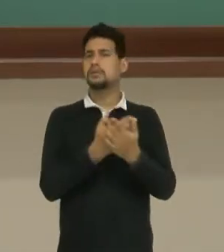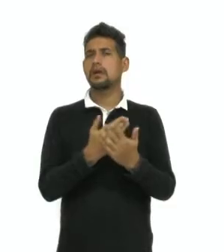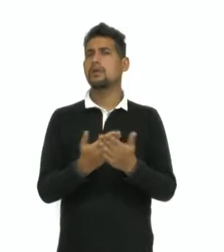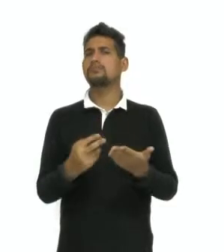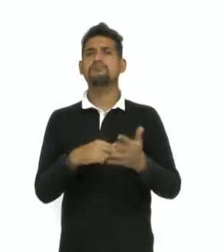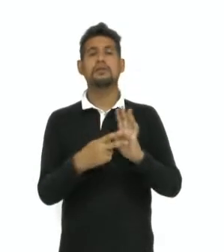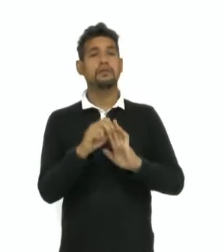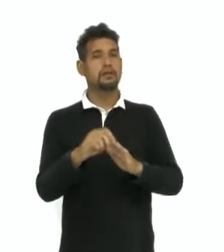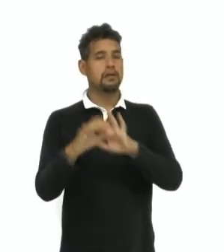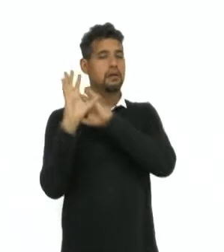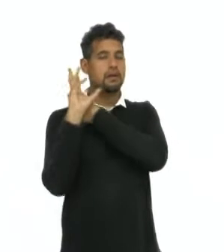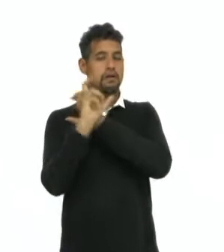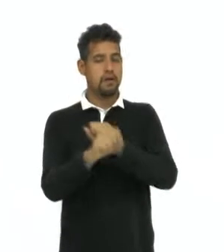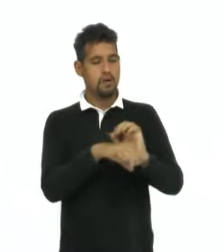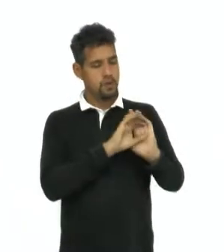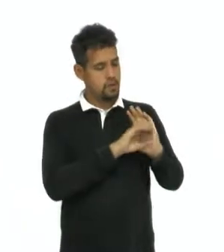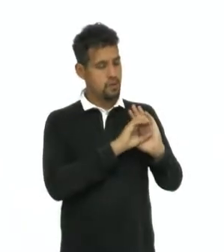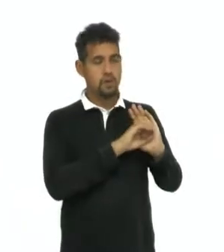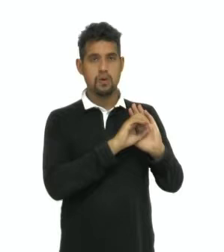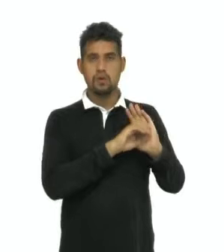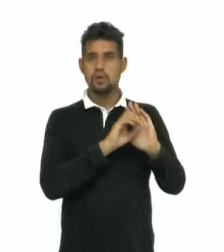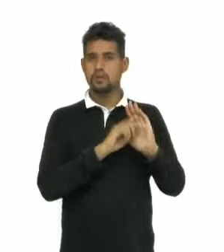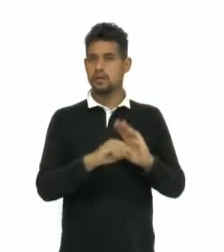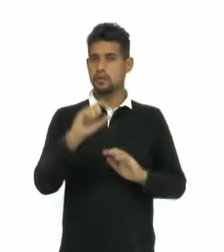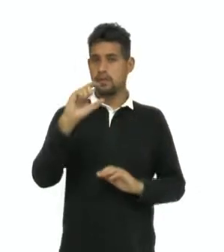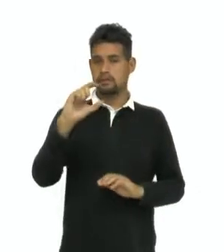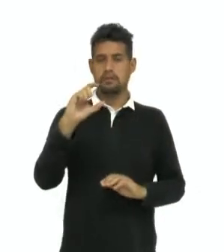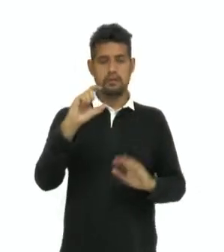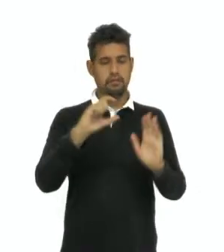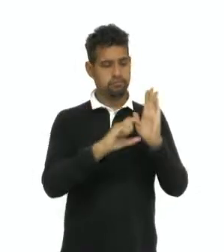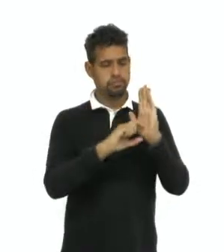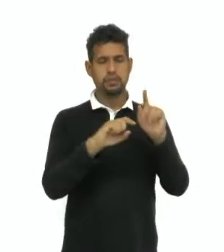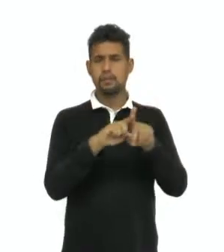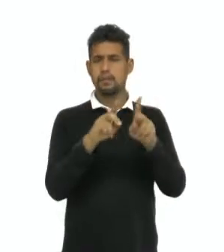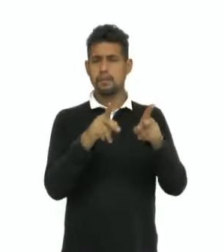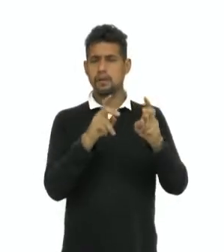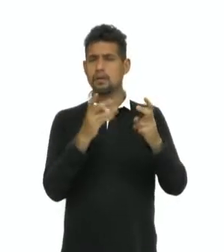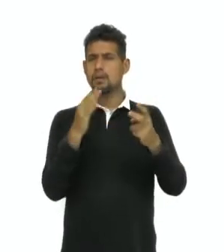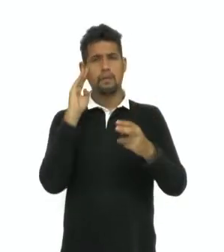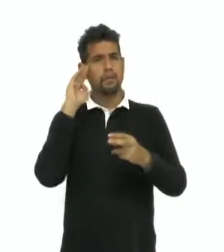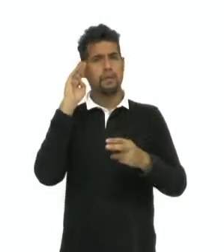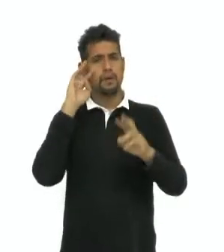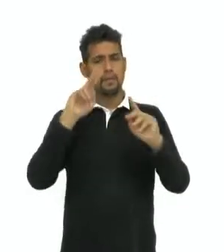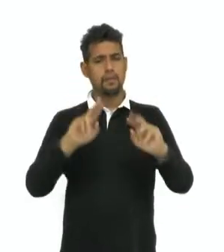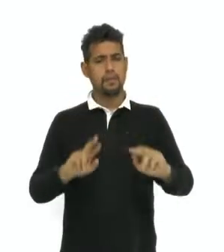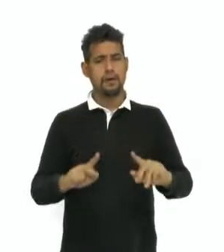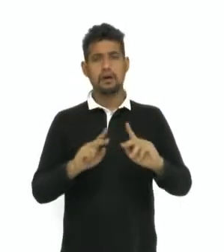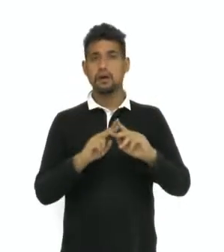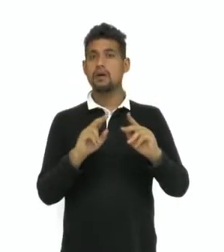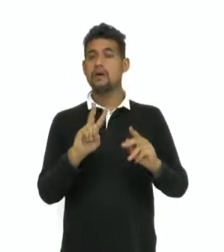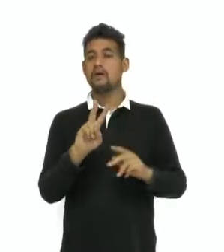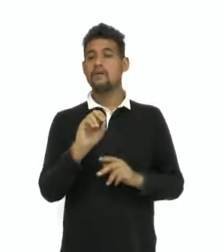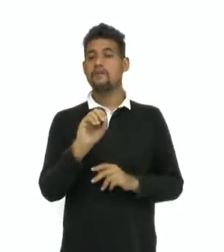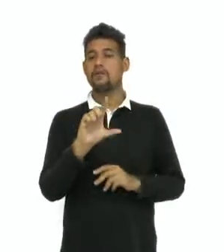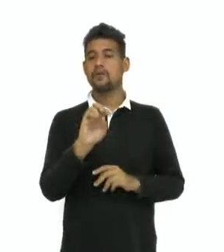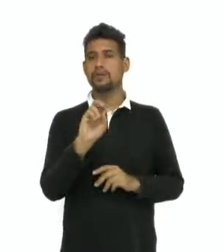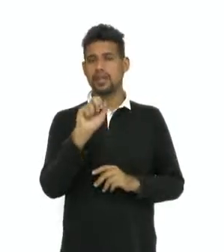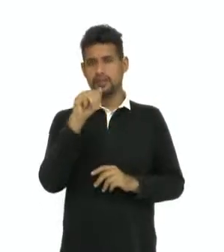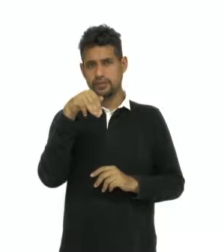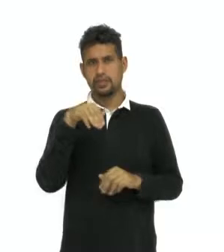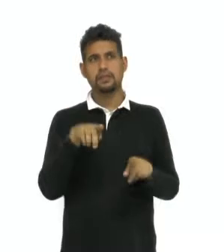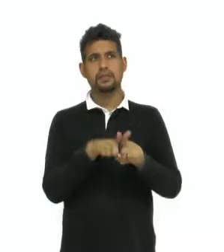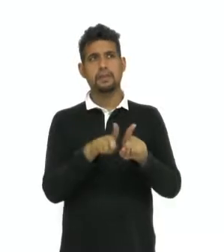hoje: revisar os conceitos de pilha e baterias, identificar os principais tipos, voltagens e tamanhos das pilhas